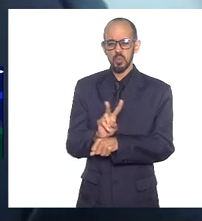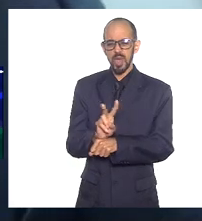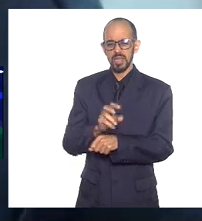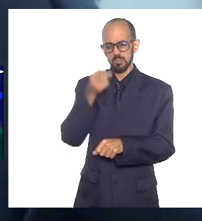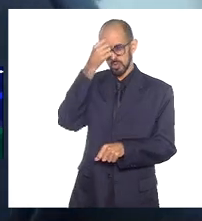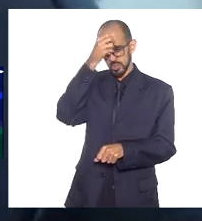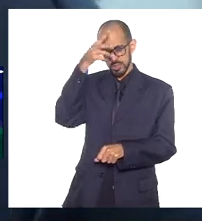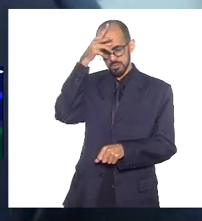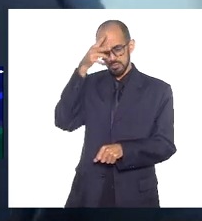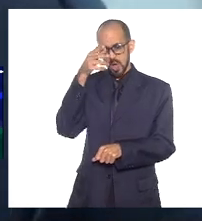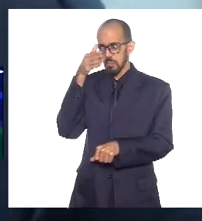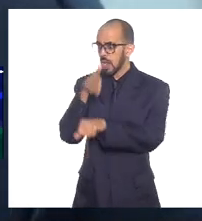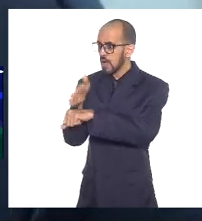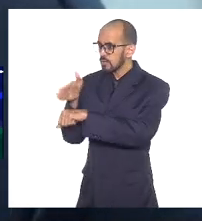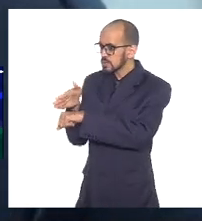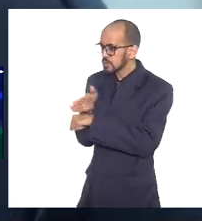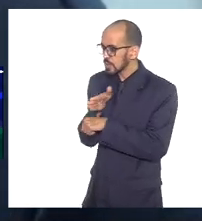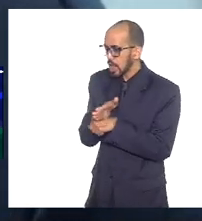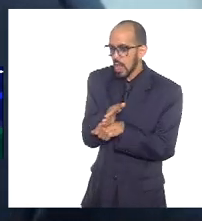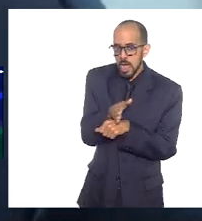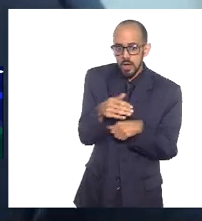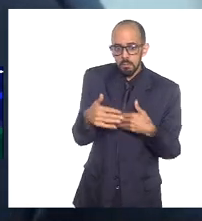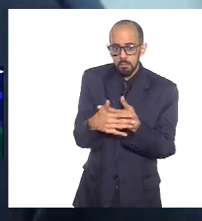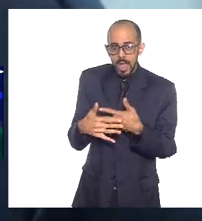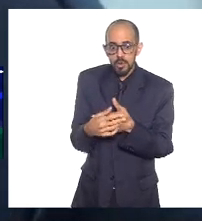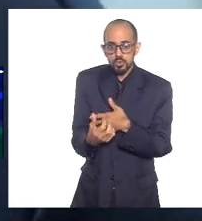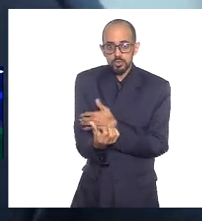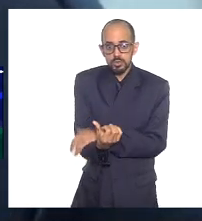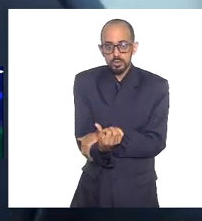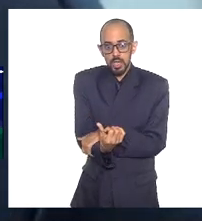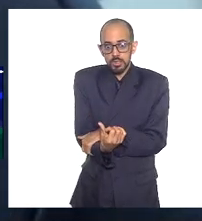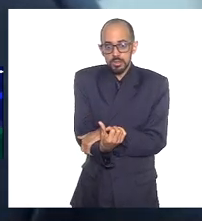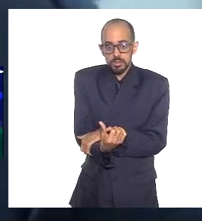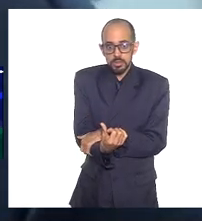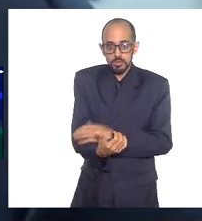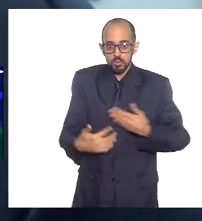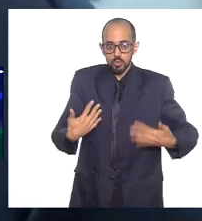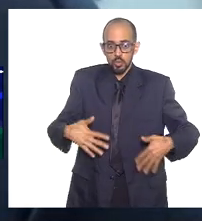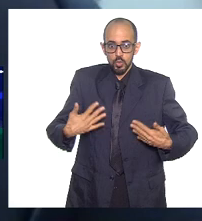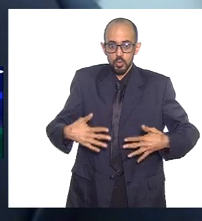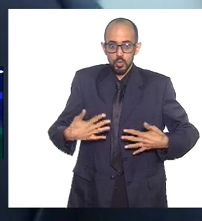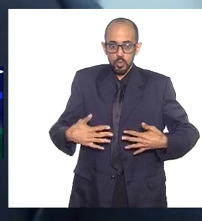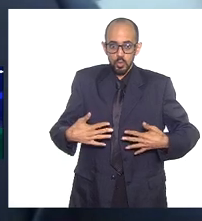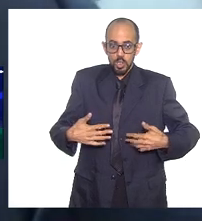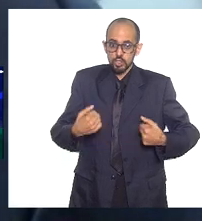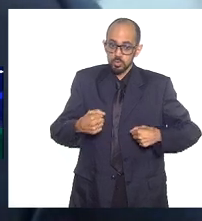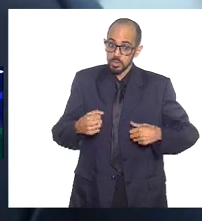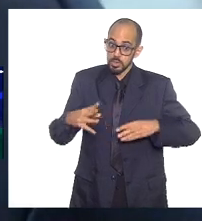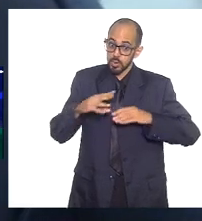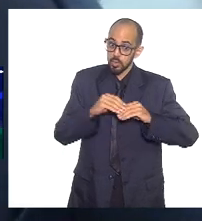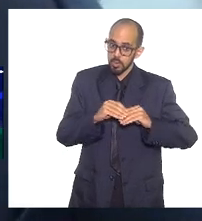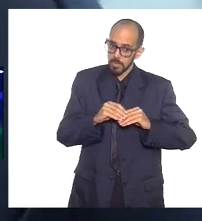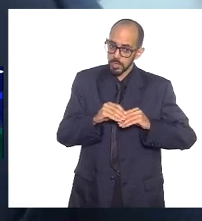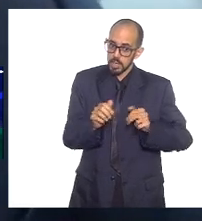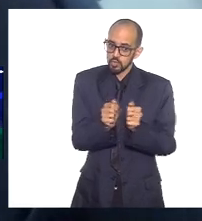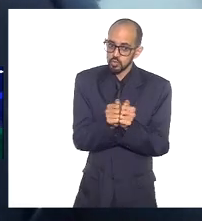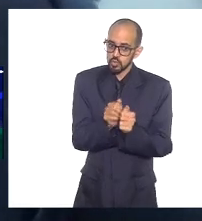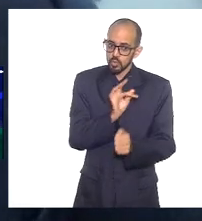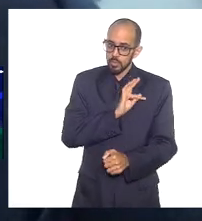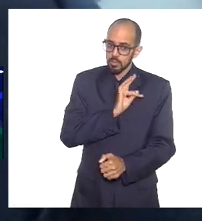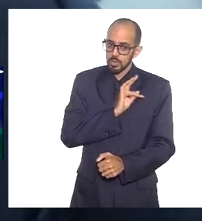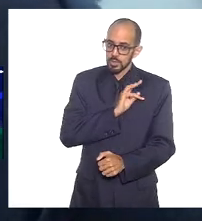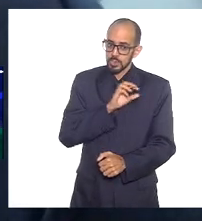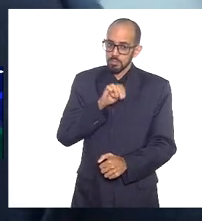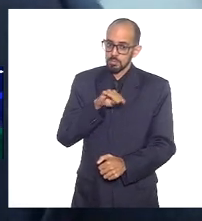5, 6 bairros. É fundamental que a gente tenha um olhar atento, em complementação ao trabalho da Polícia Militar. Ontem a gente